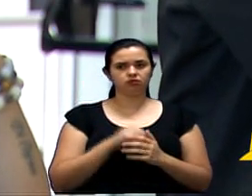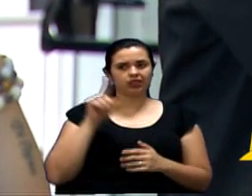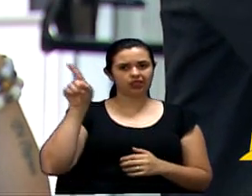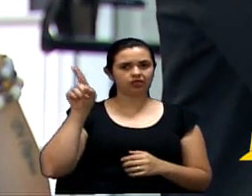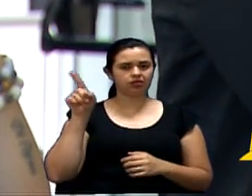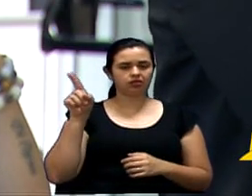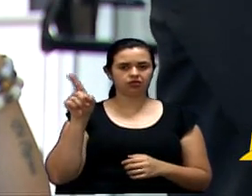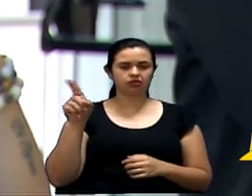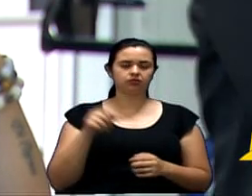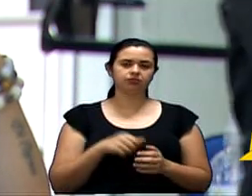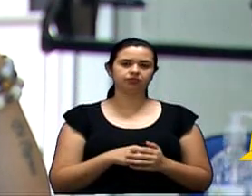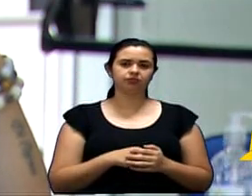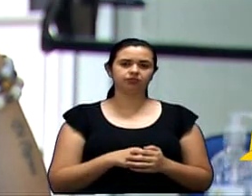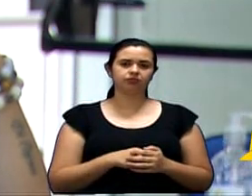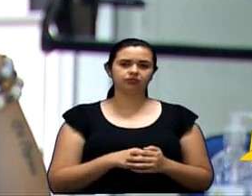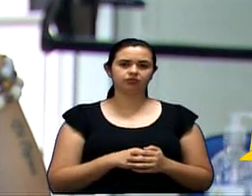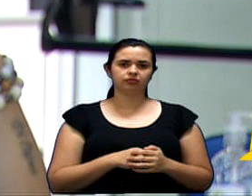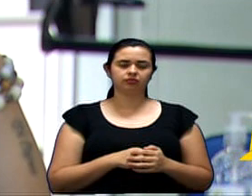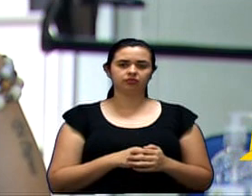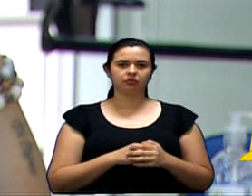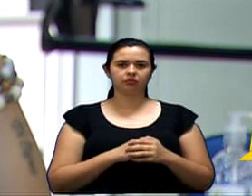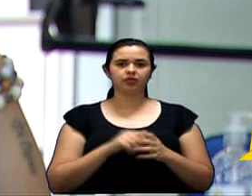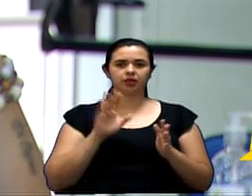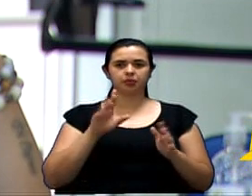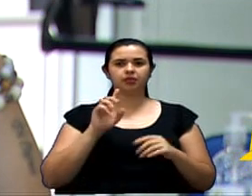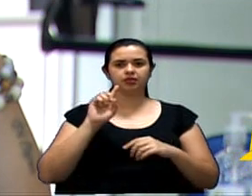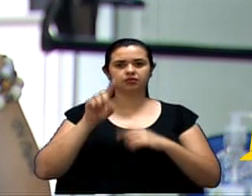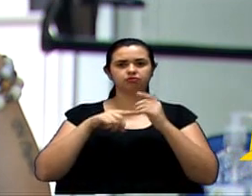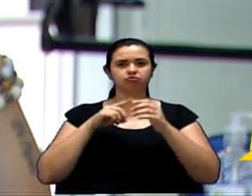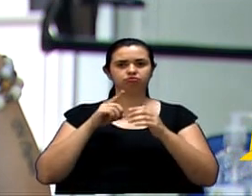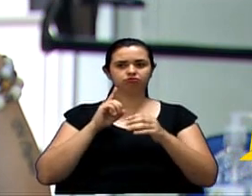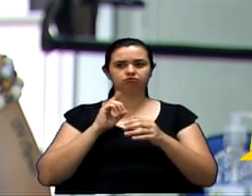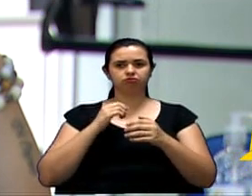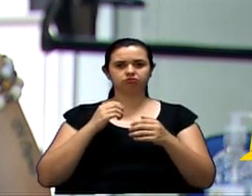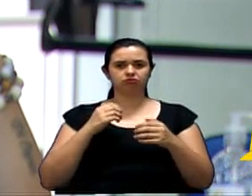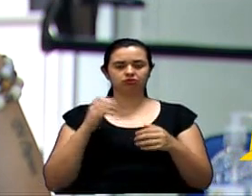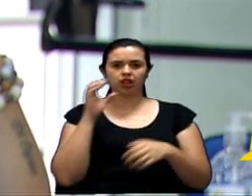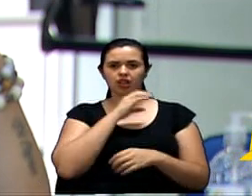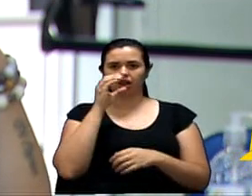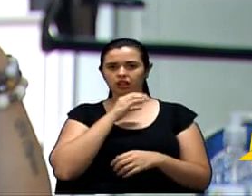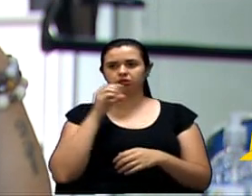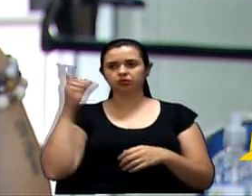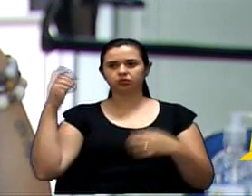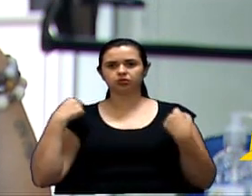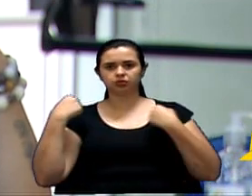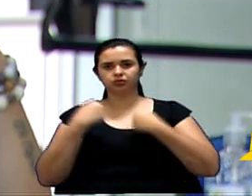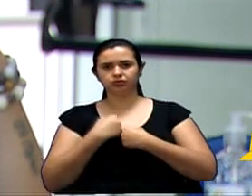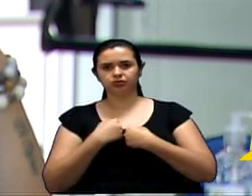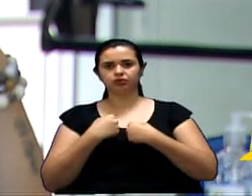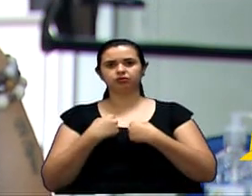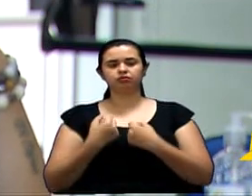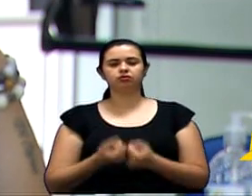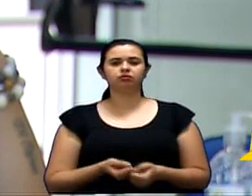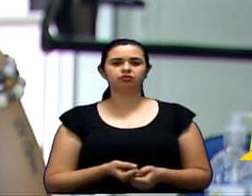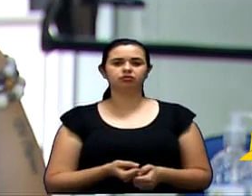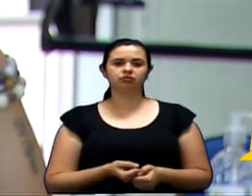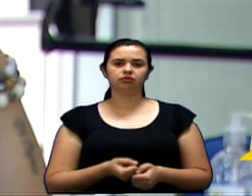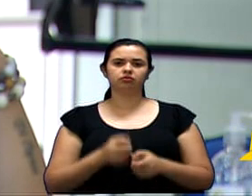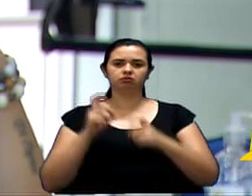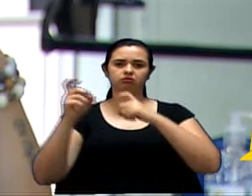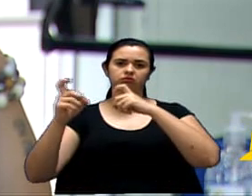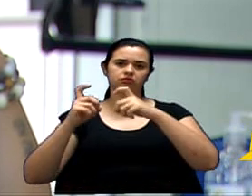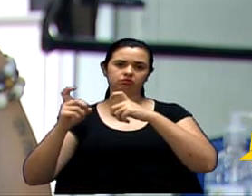com a população, estava aqui, né, à toa que eu fui correndo para lá, estava de terno e participei também ali da